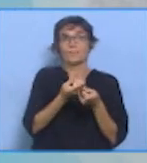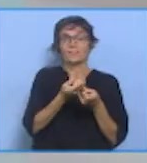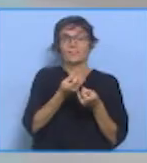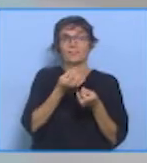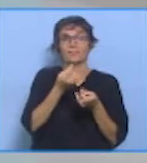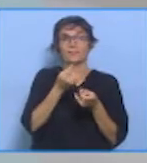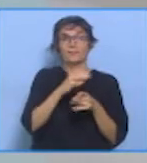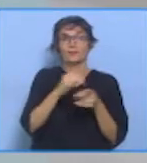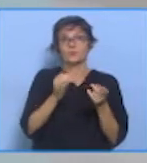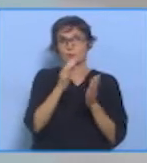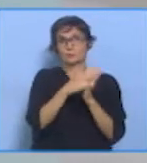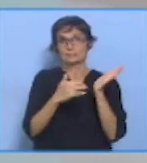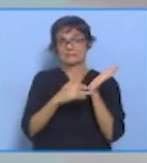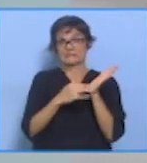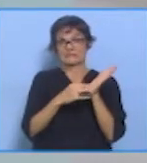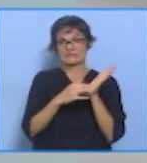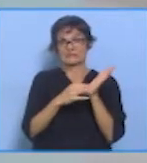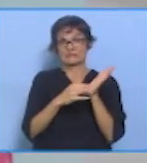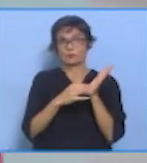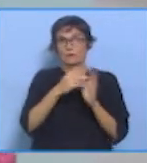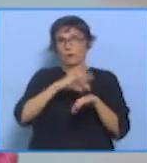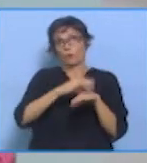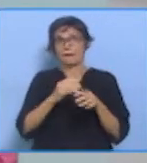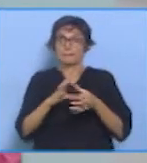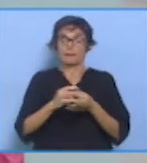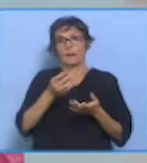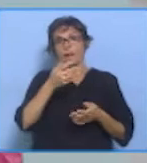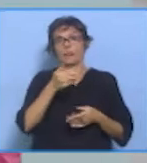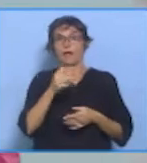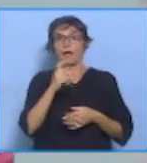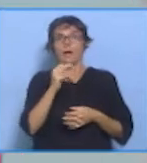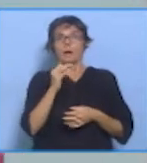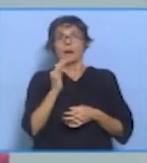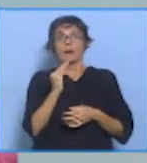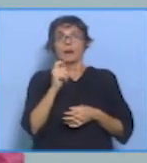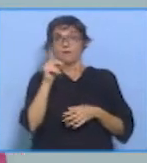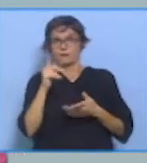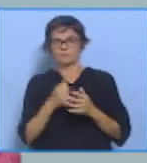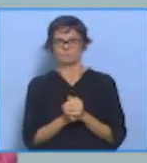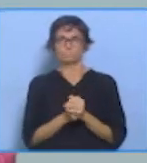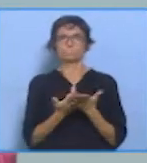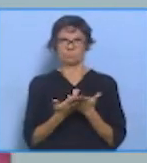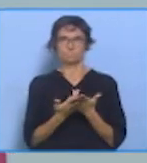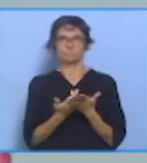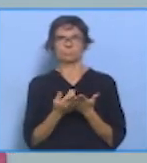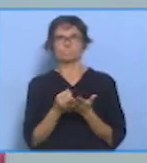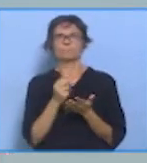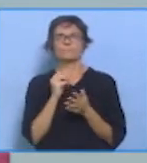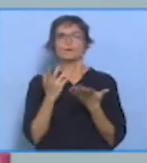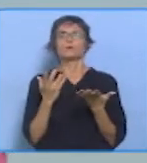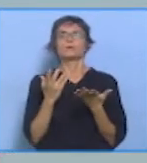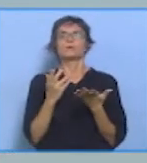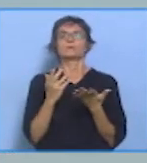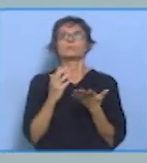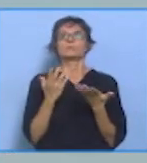bem. Quem está em algum momento de dificuldade, ou por causa de doença ou